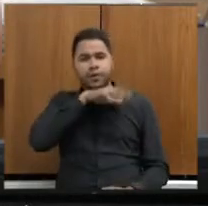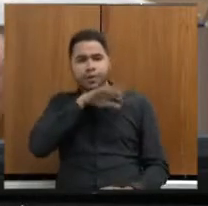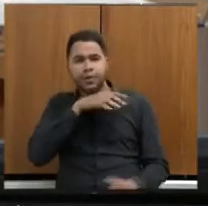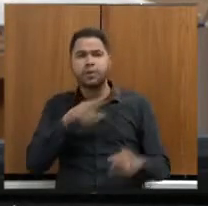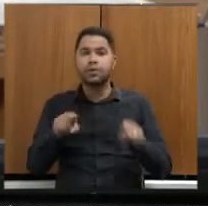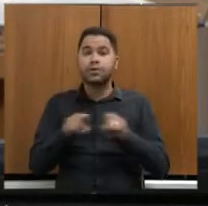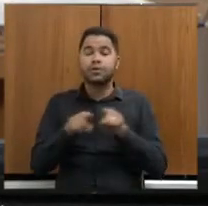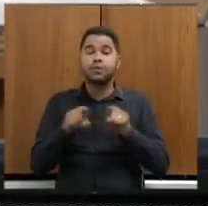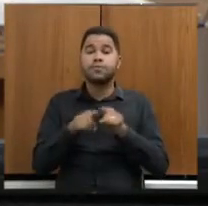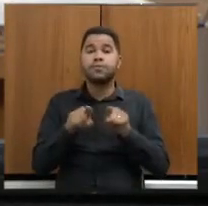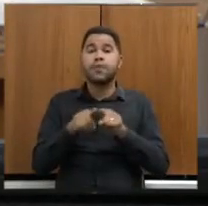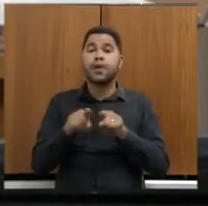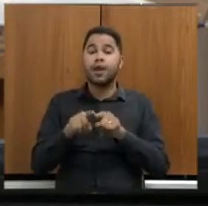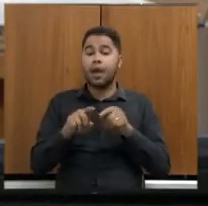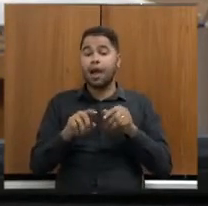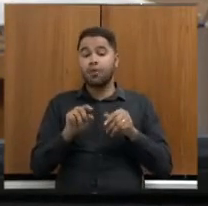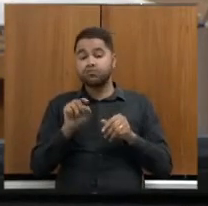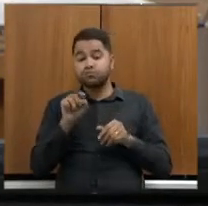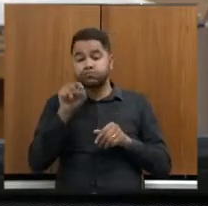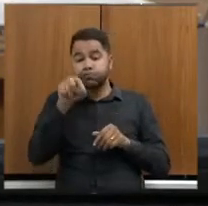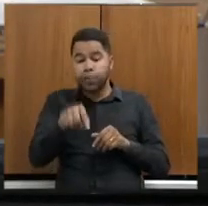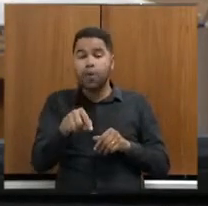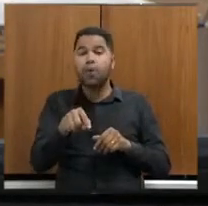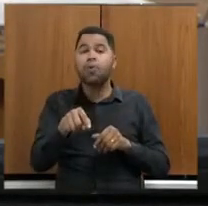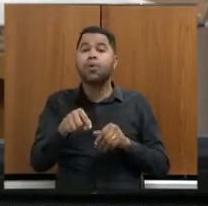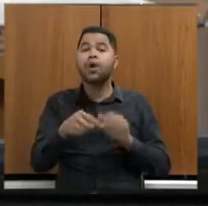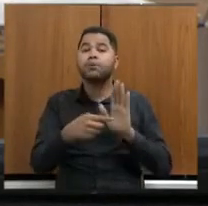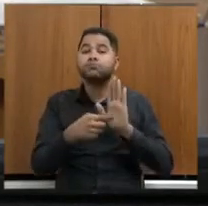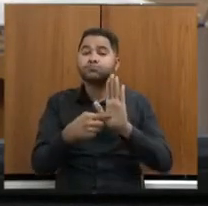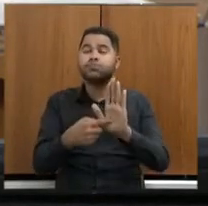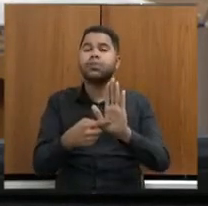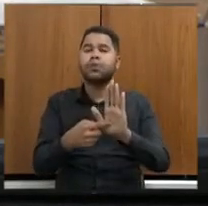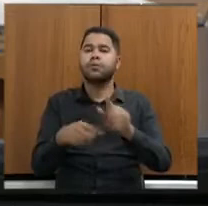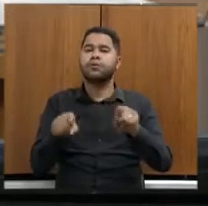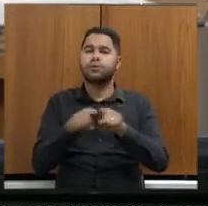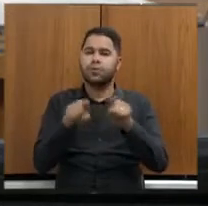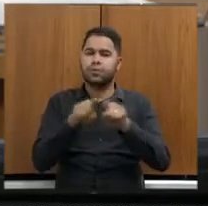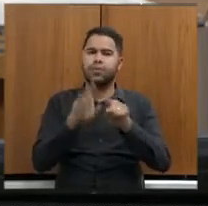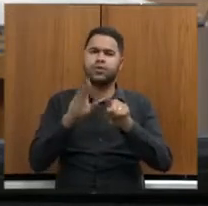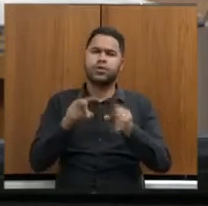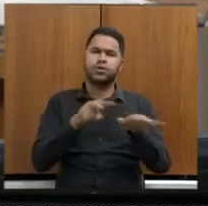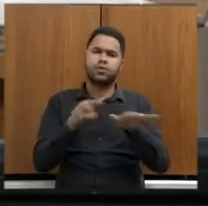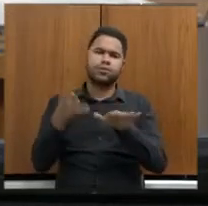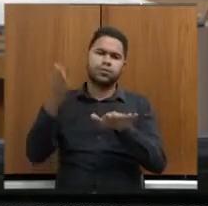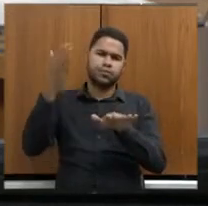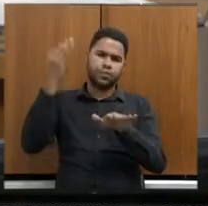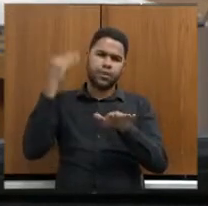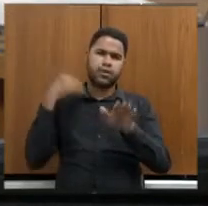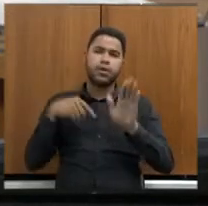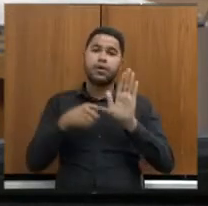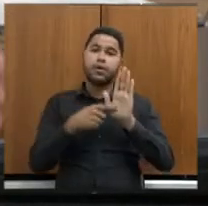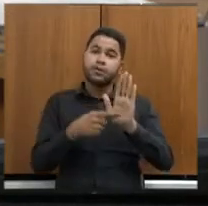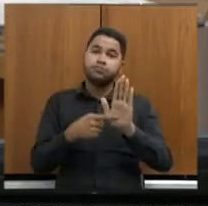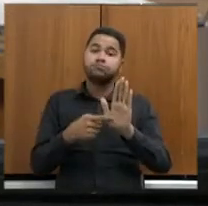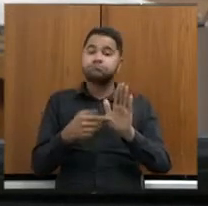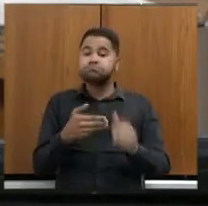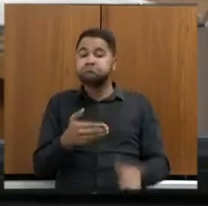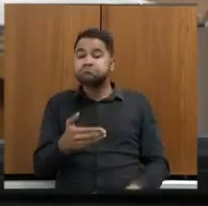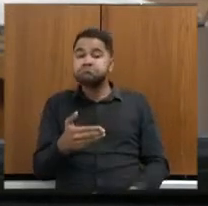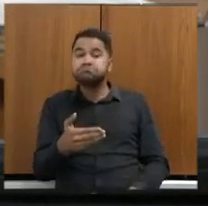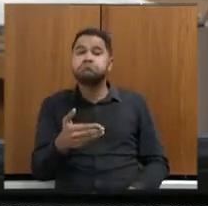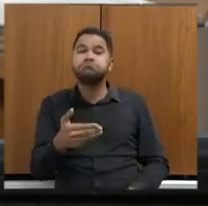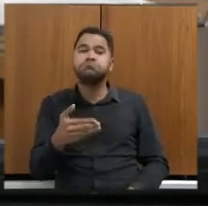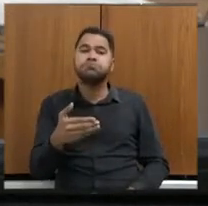e a versão final da minuta já foi inclusive encaminhada na semana passada e a gente deve ter o mais